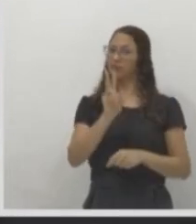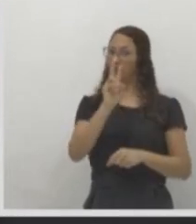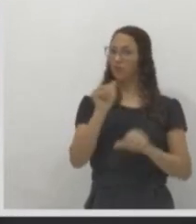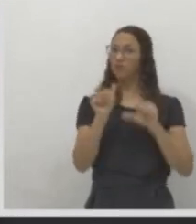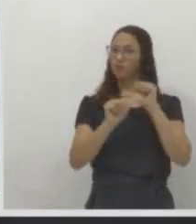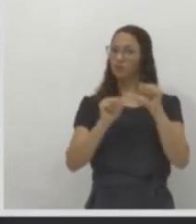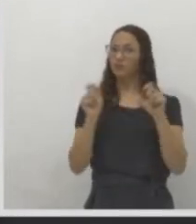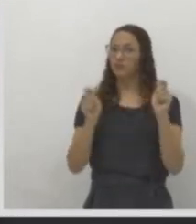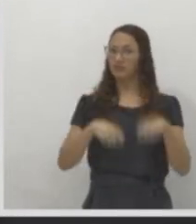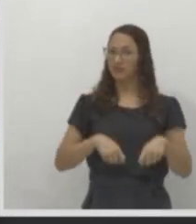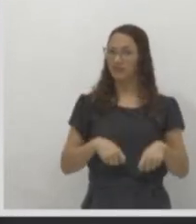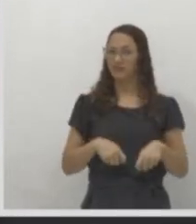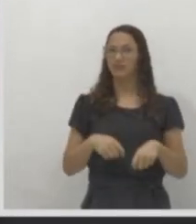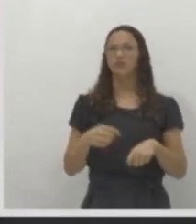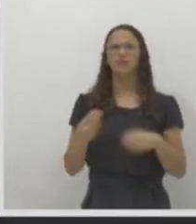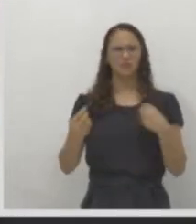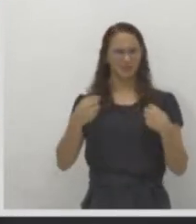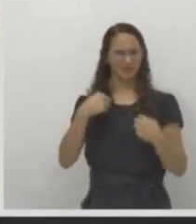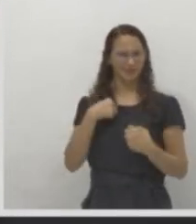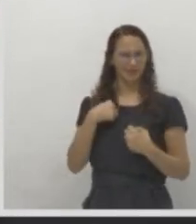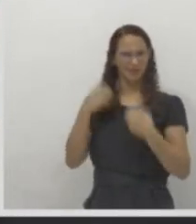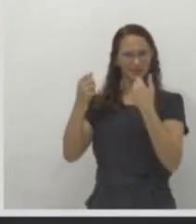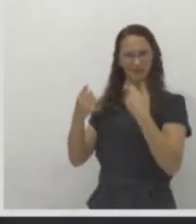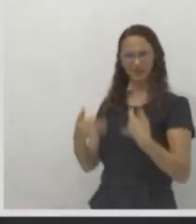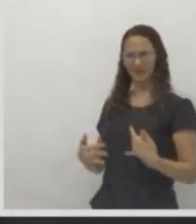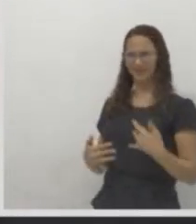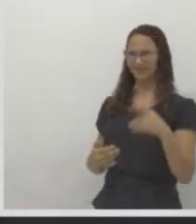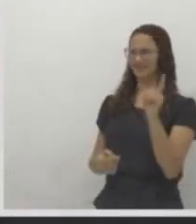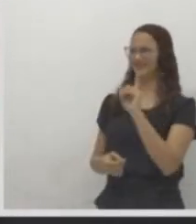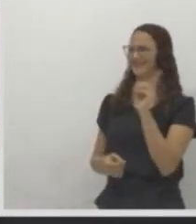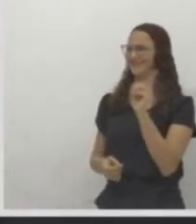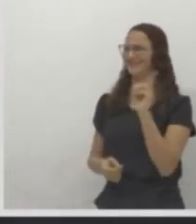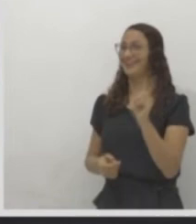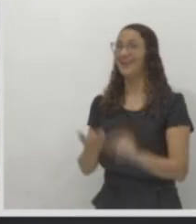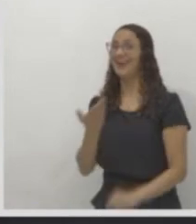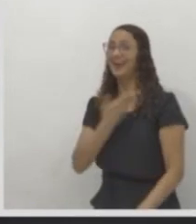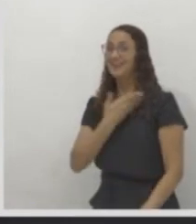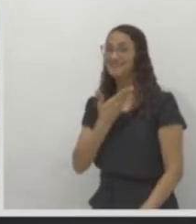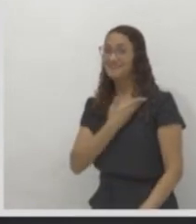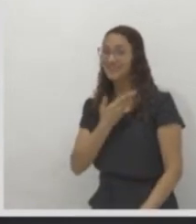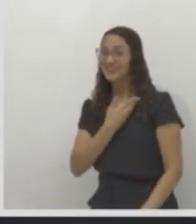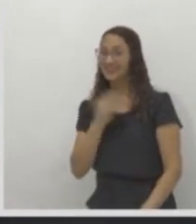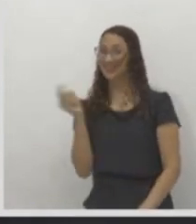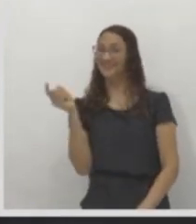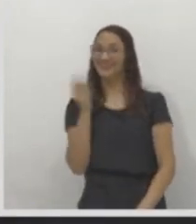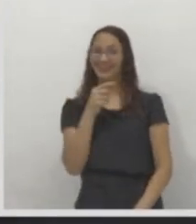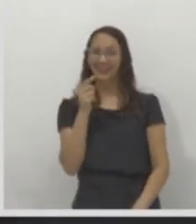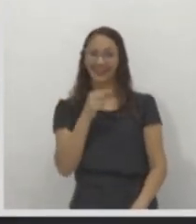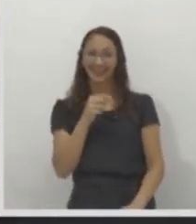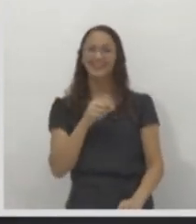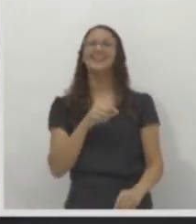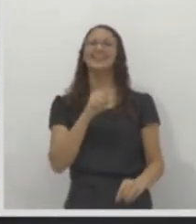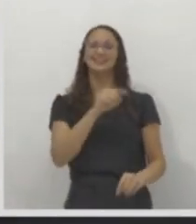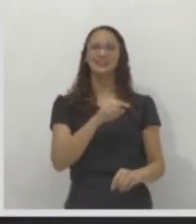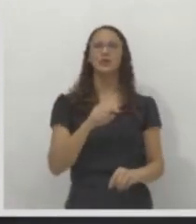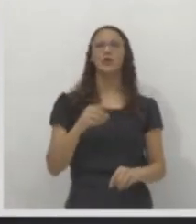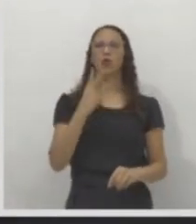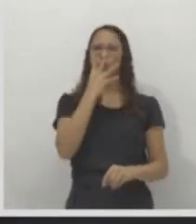essa representação. Eu trouxe um amiguinho. Ele se chama Seu Lobão. Eu acredito que vocês vão